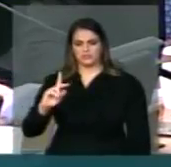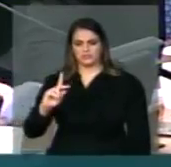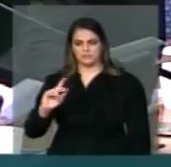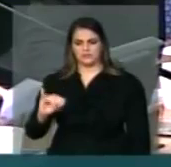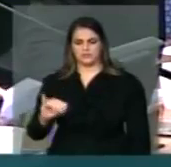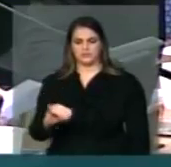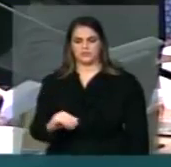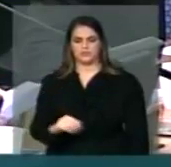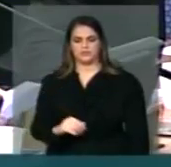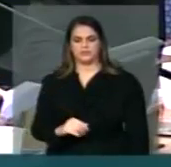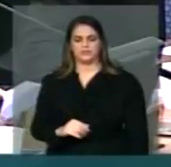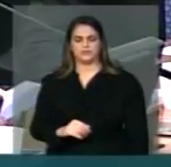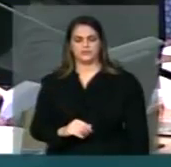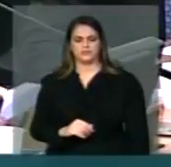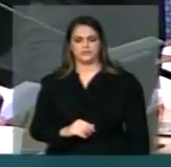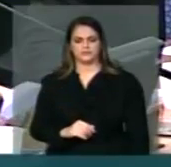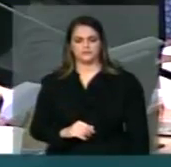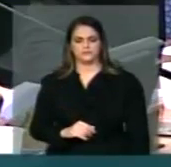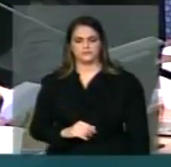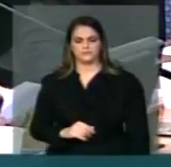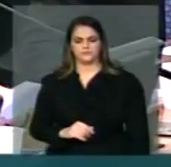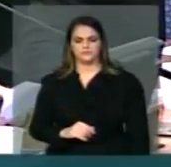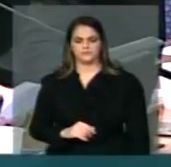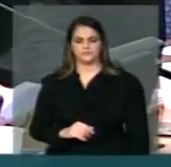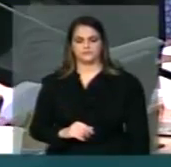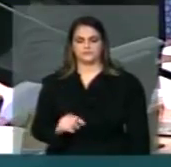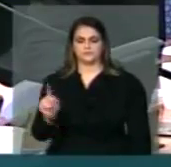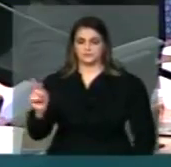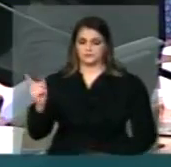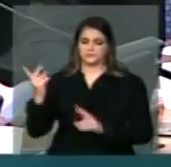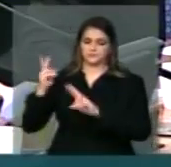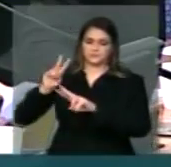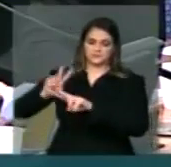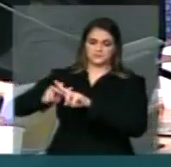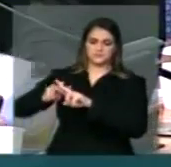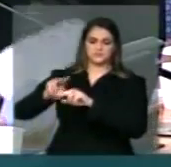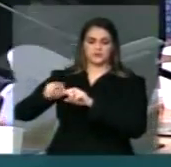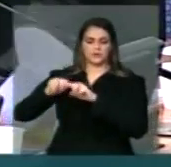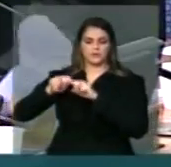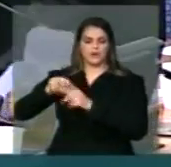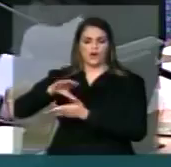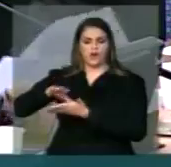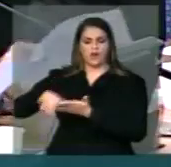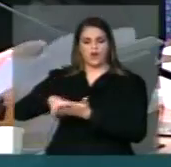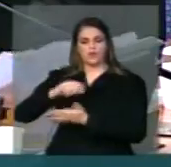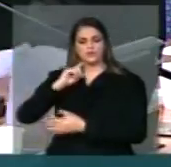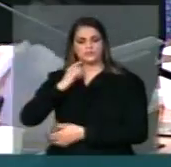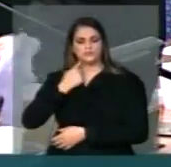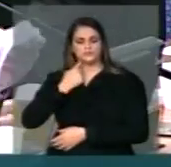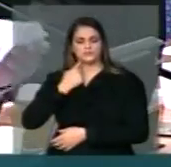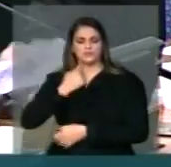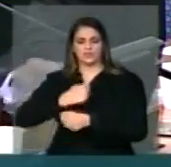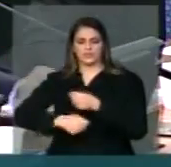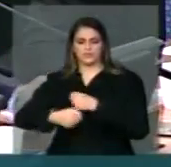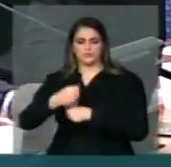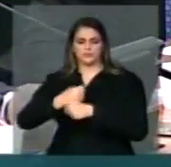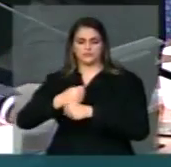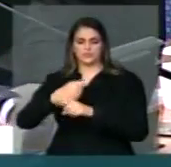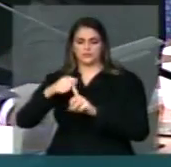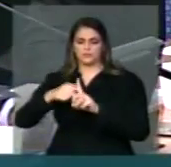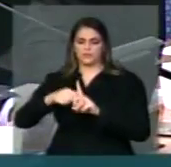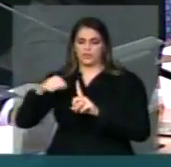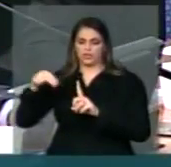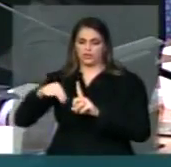paciência de Vossa Excelência. Preso por suspeita de envolvimento no esquema de corrupção, desde novembro do ano passado, cabe